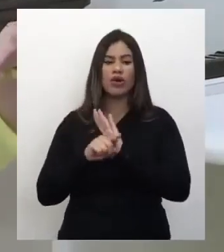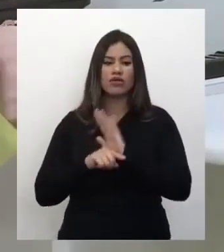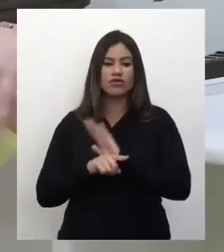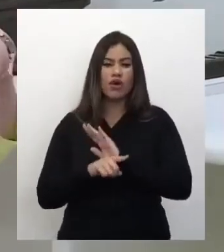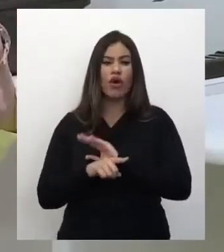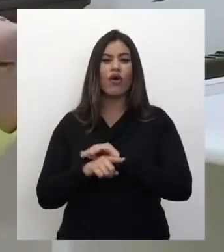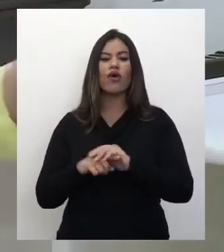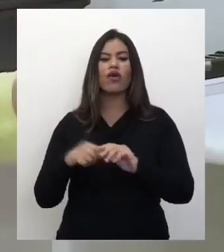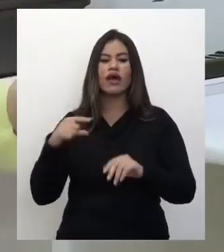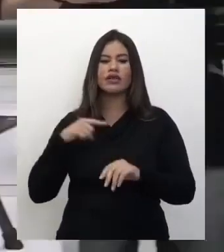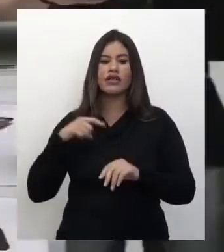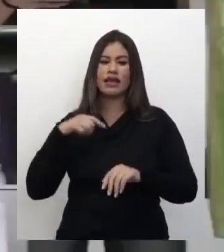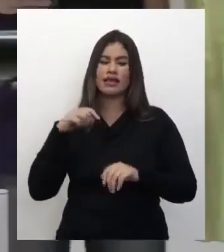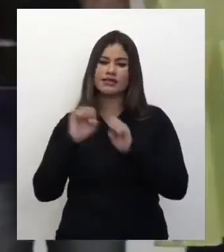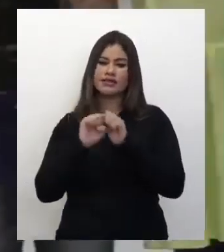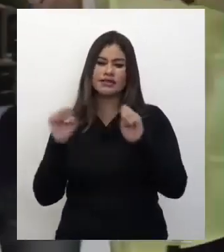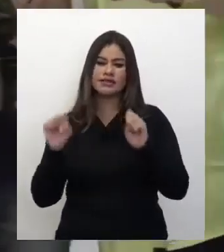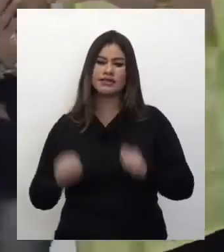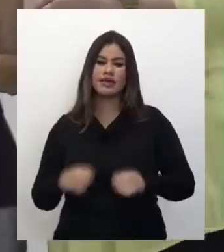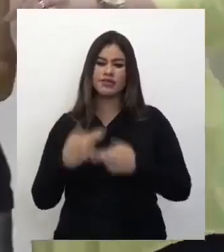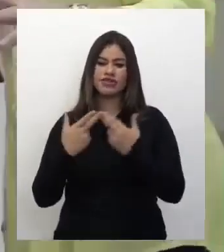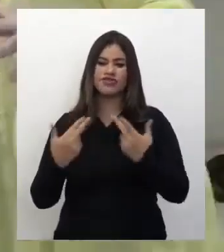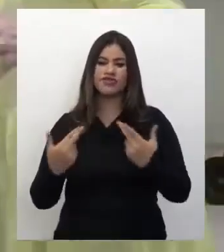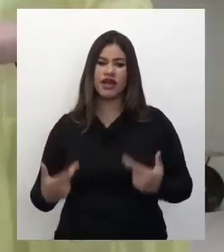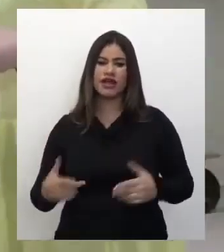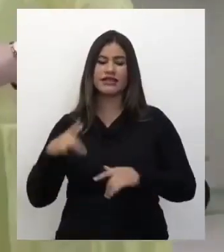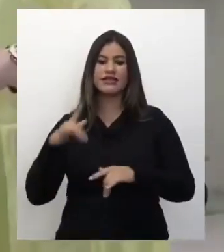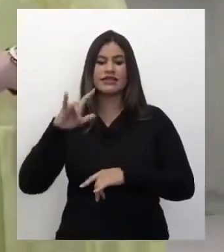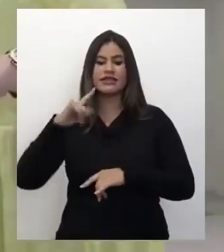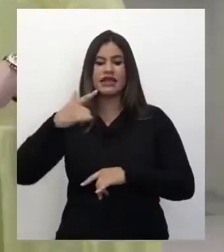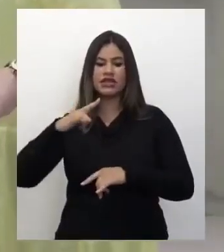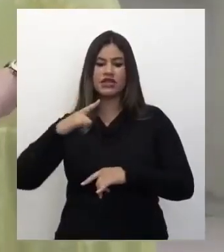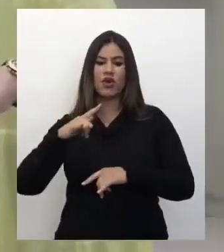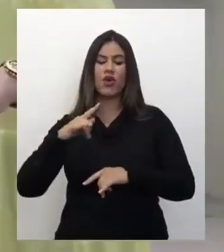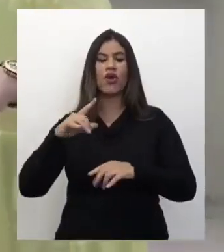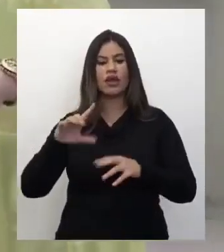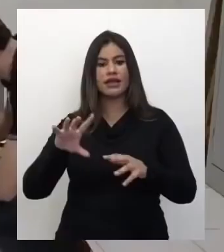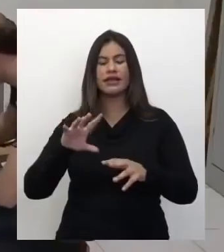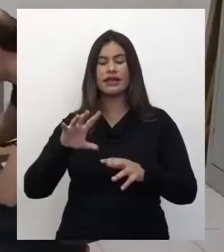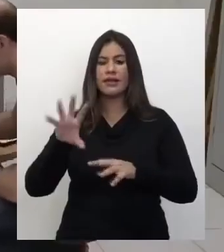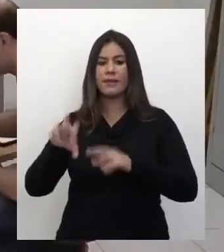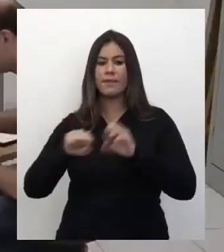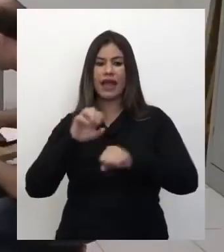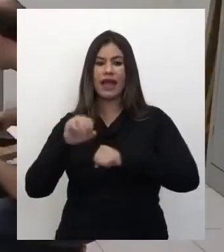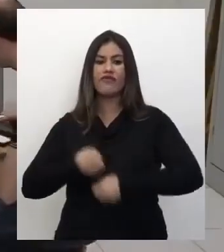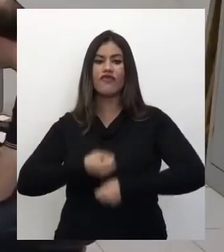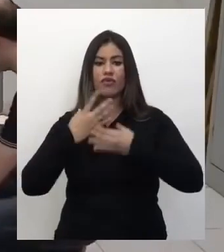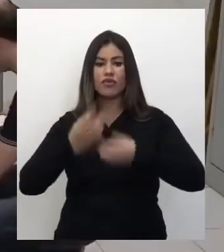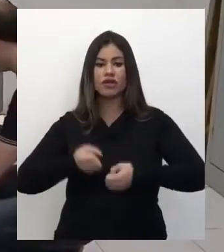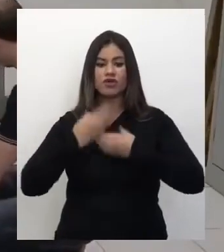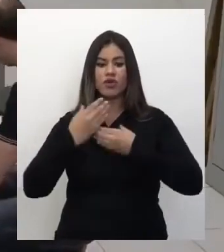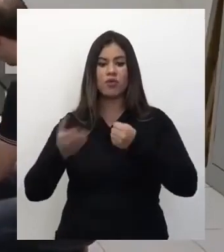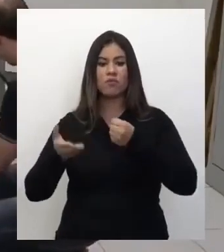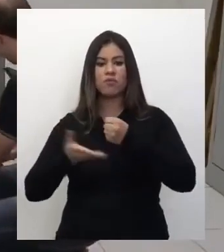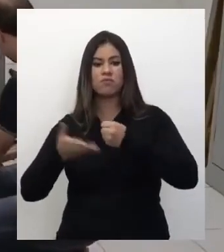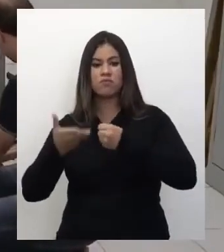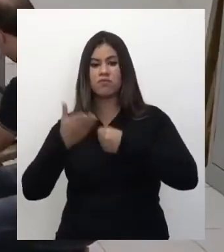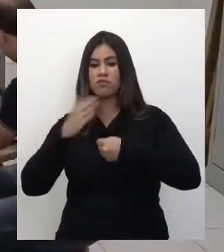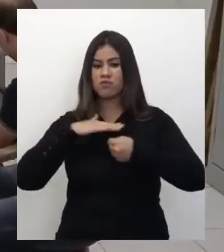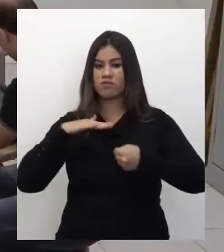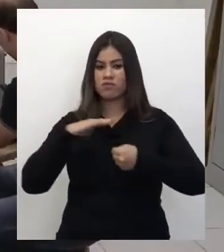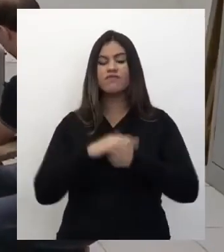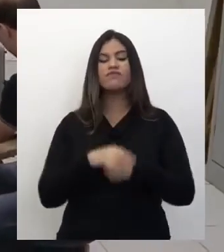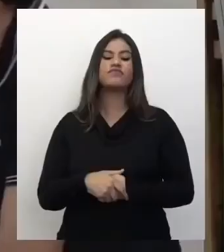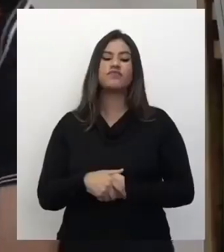vários tipos de sistemas sensores que adquirem informações em vários níveis. Então, nós temos alguns